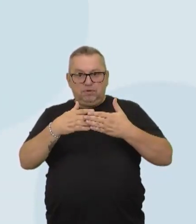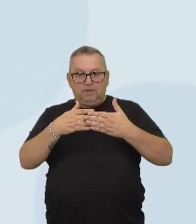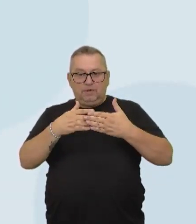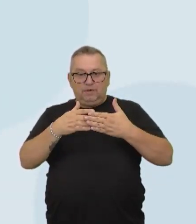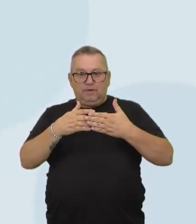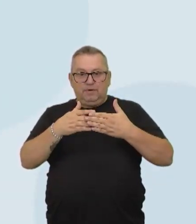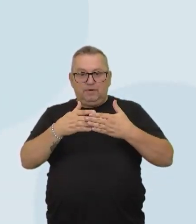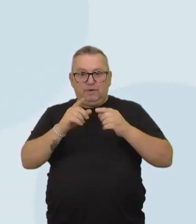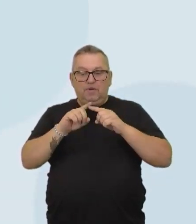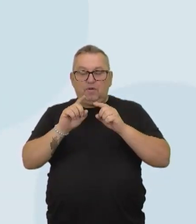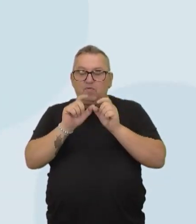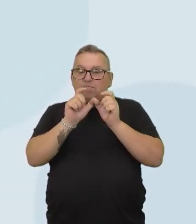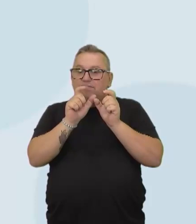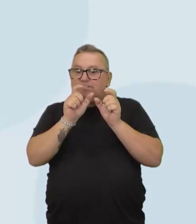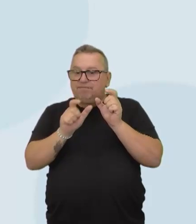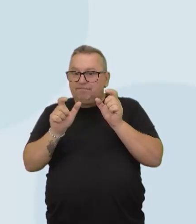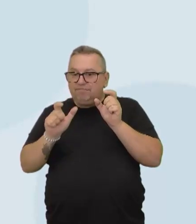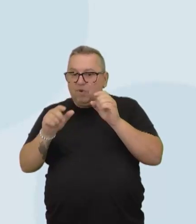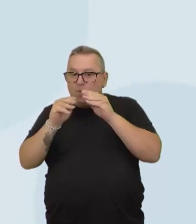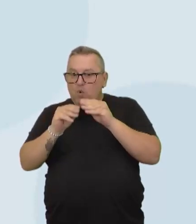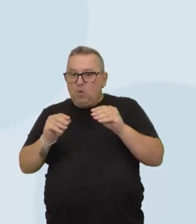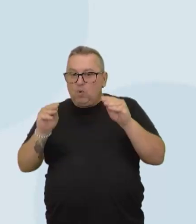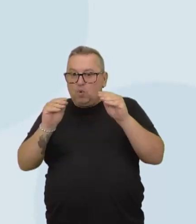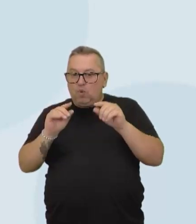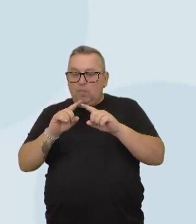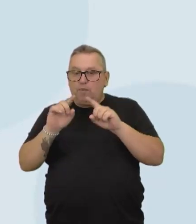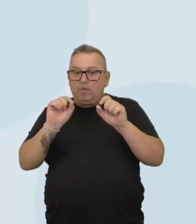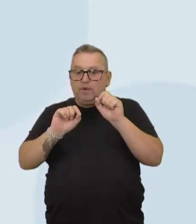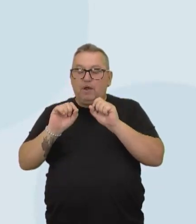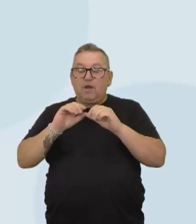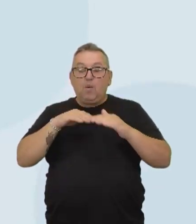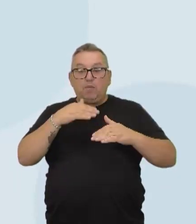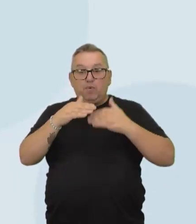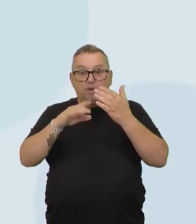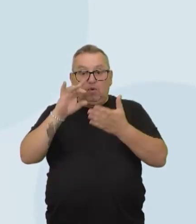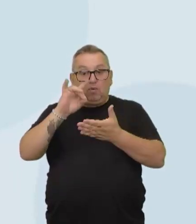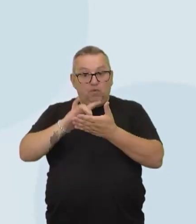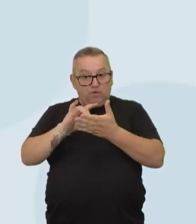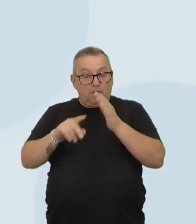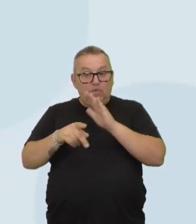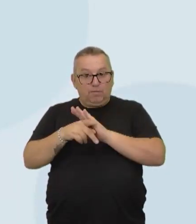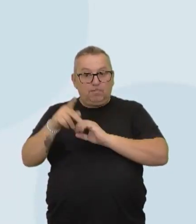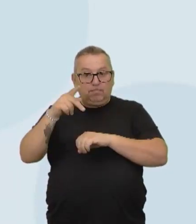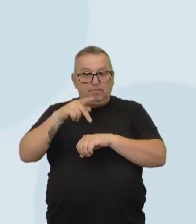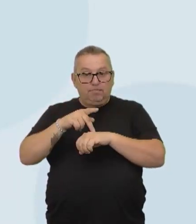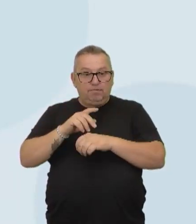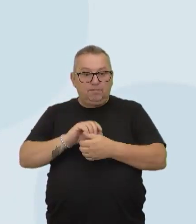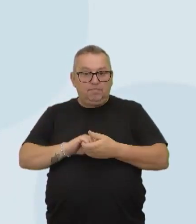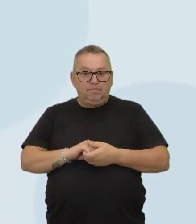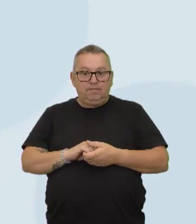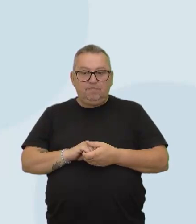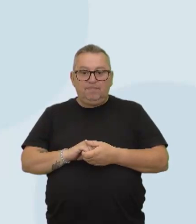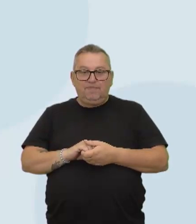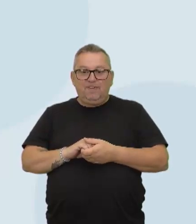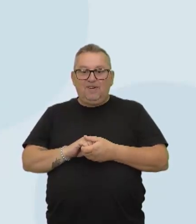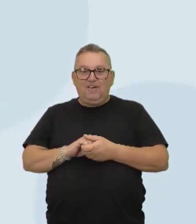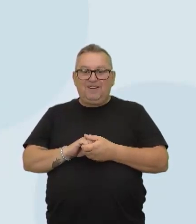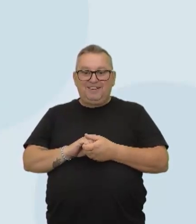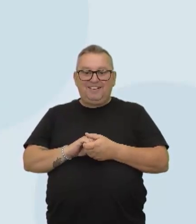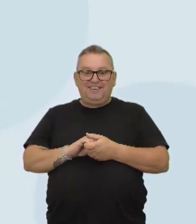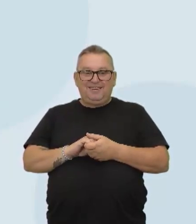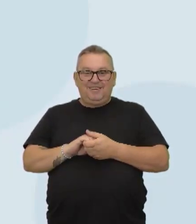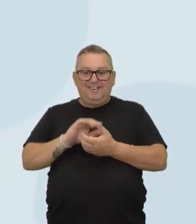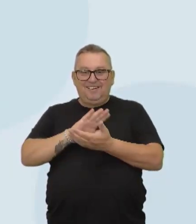de fragmentação, né? Porque aí, né, é um processo original aí da sua rocha matriz. Quando a gente fala rocha matriz, é a